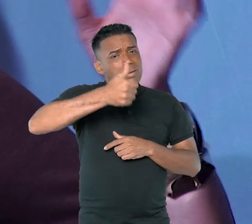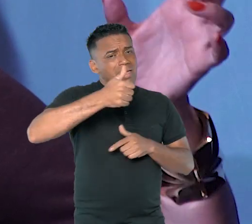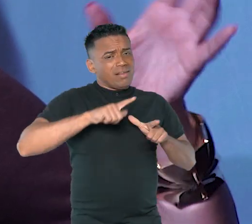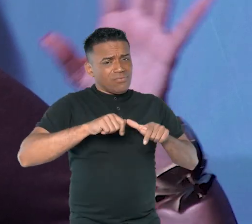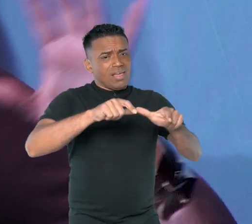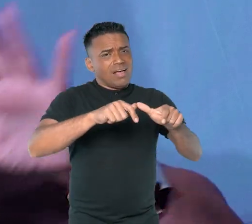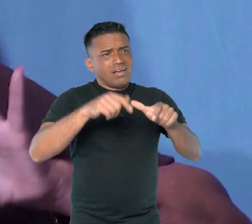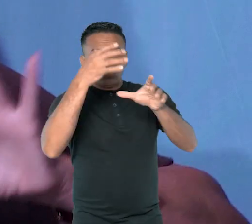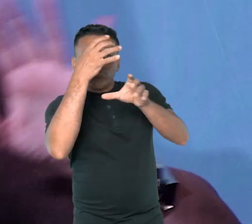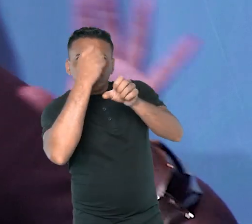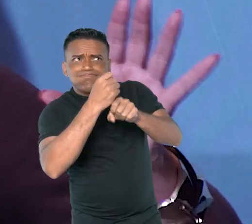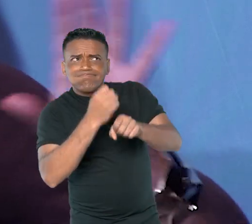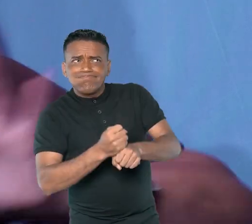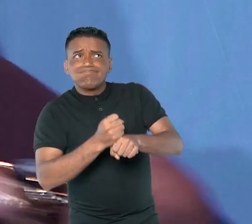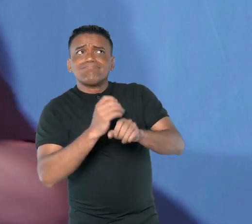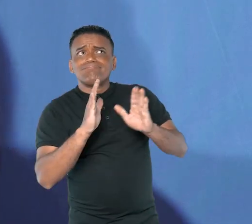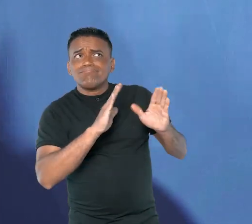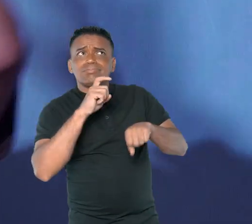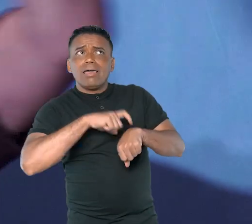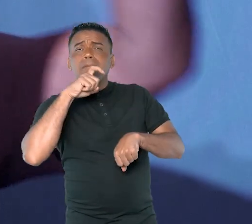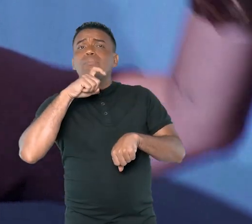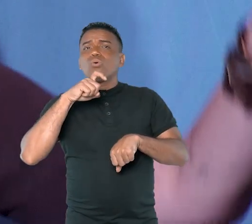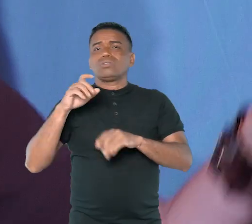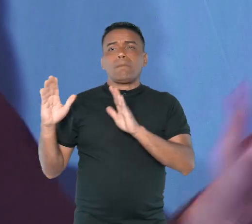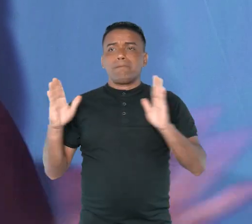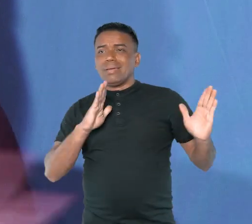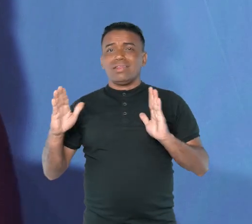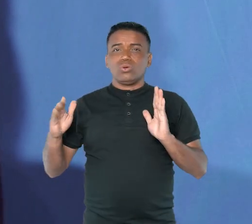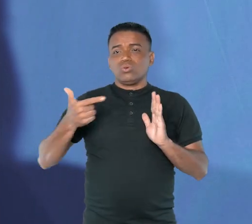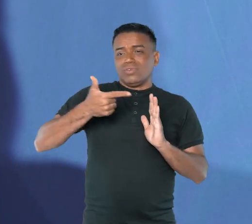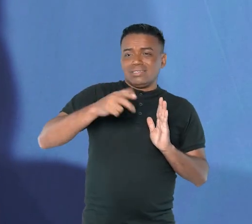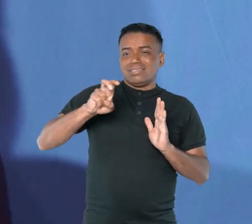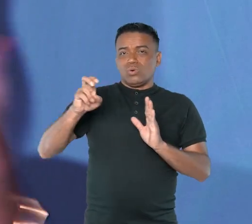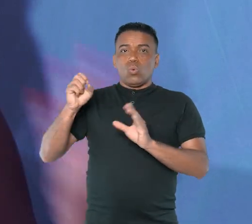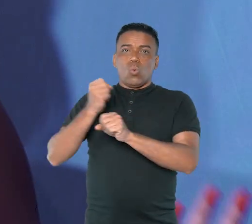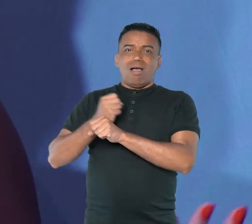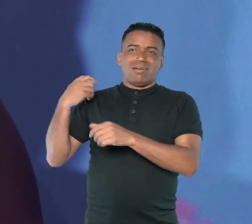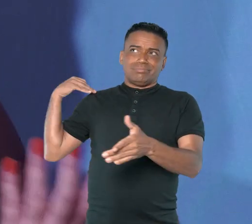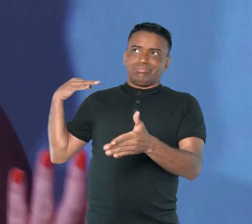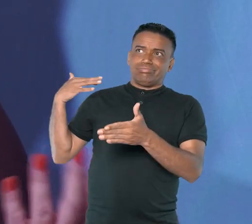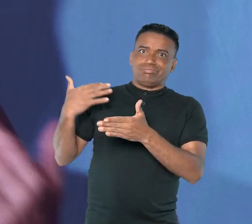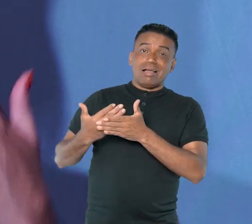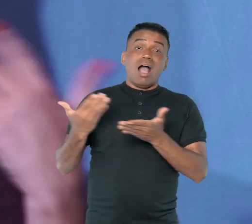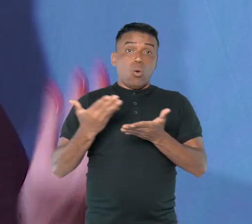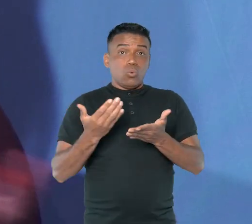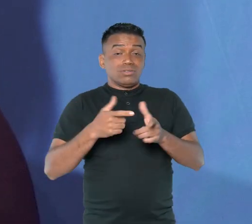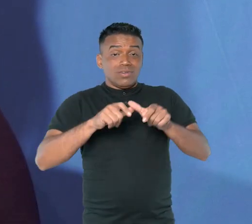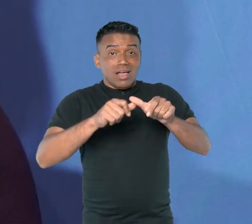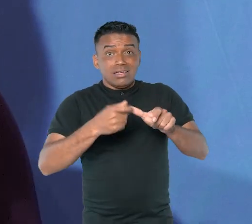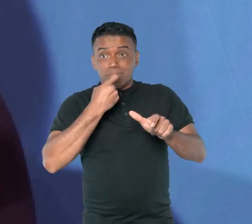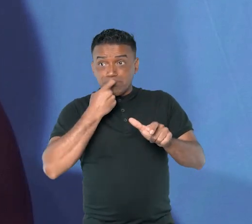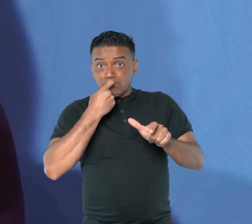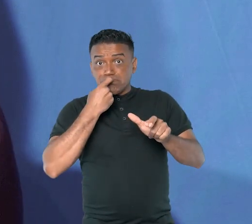viagem, fiz as contas. Então, elas estão ali nesse período de tempo. Algumas bem mais recentes, outras bem